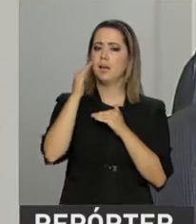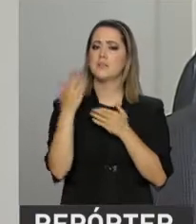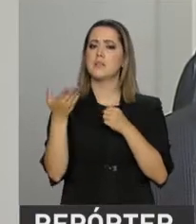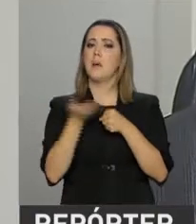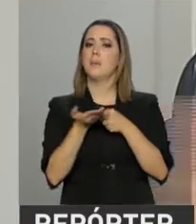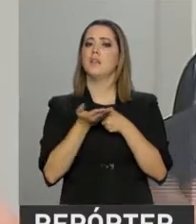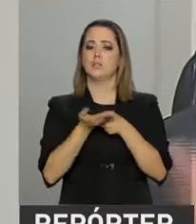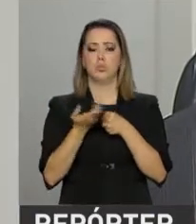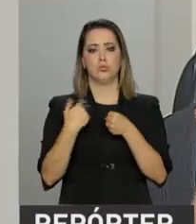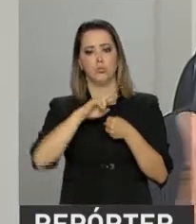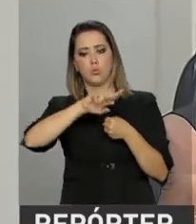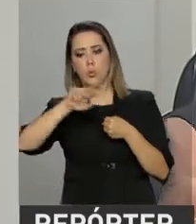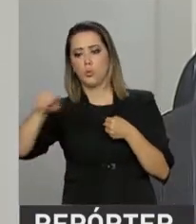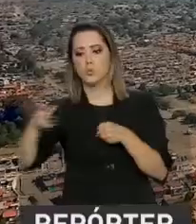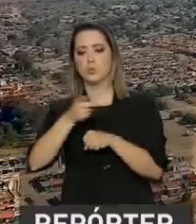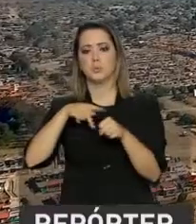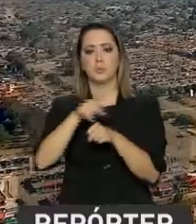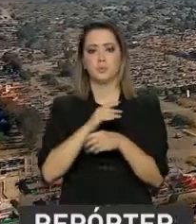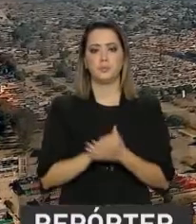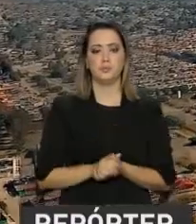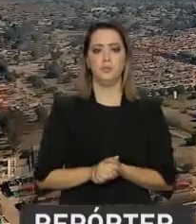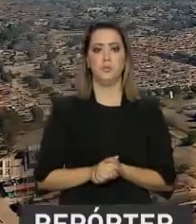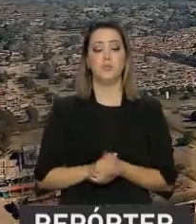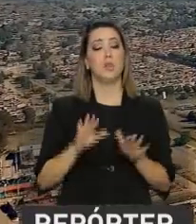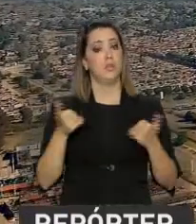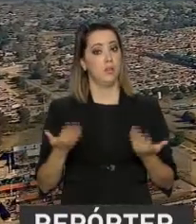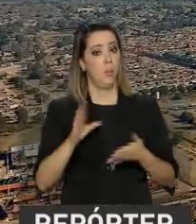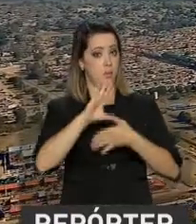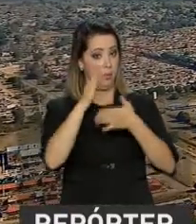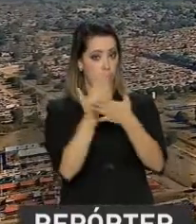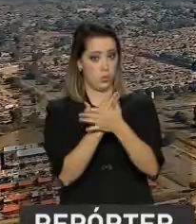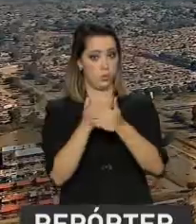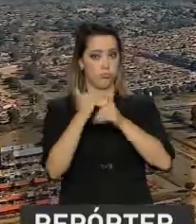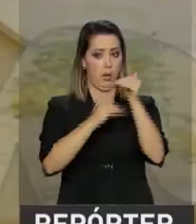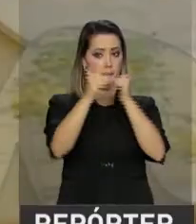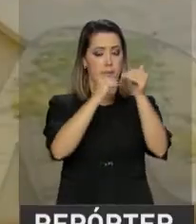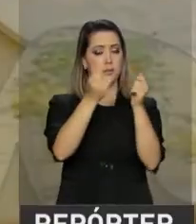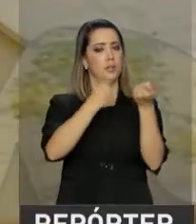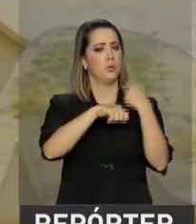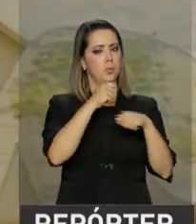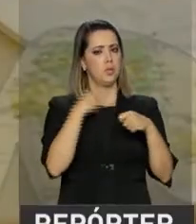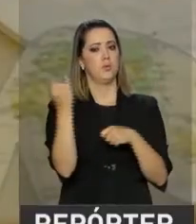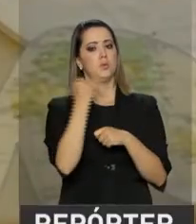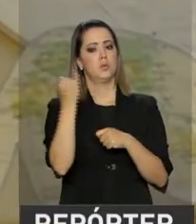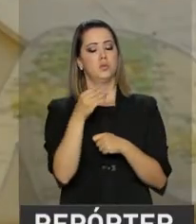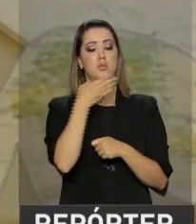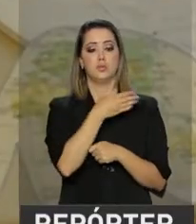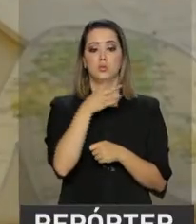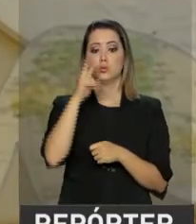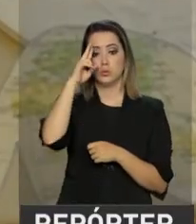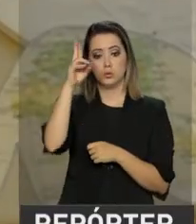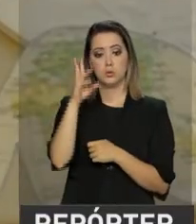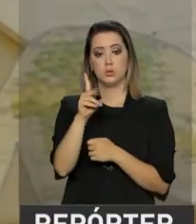média em relação aos demais países do mundo para o mercosul crescer ainda mais em importância econômica o diretor de relações internacionais e